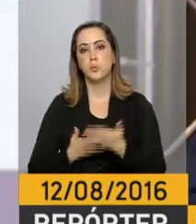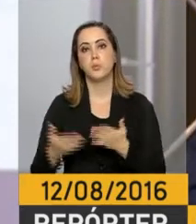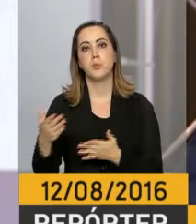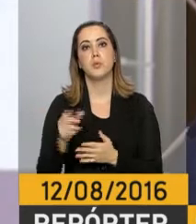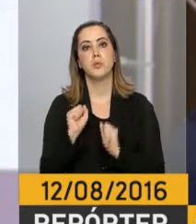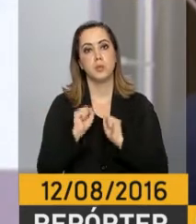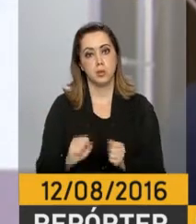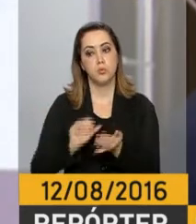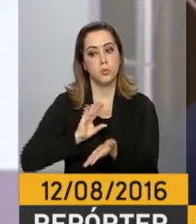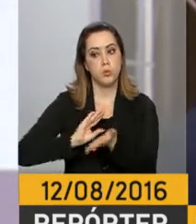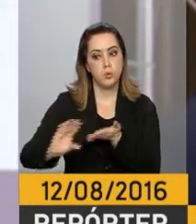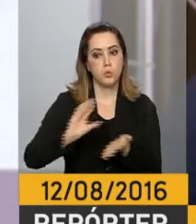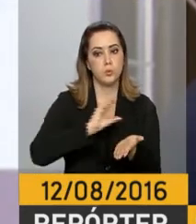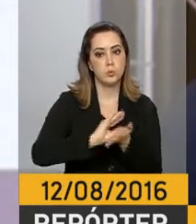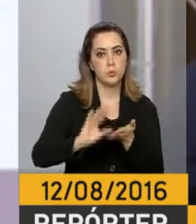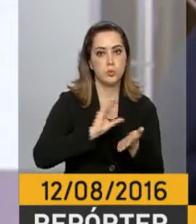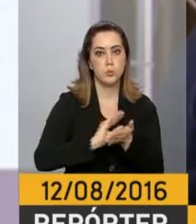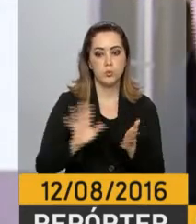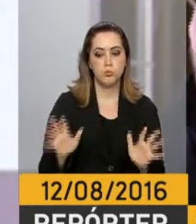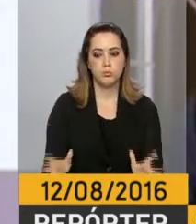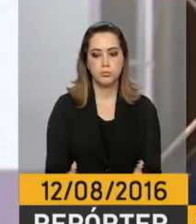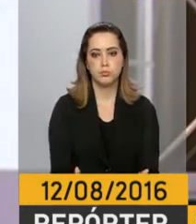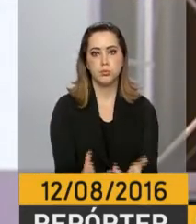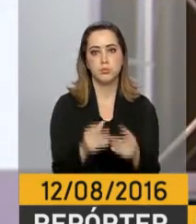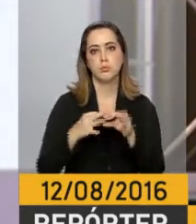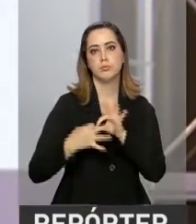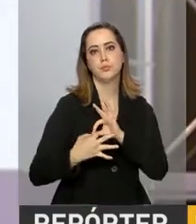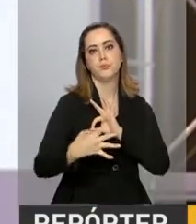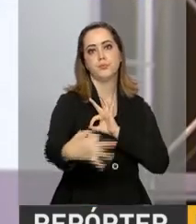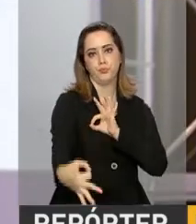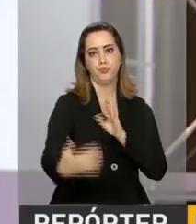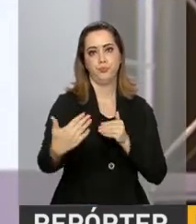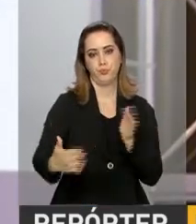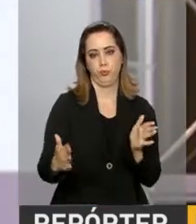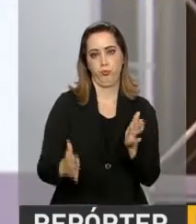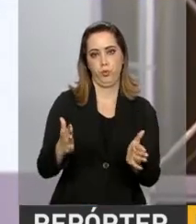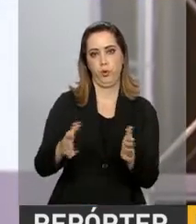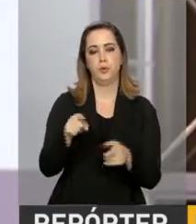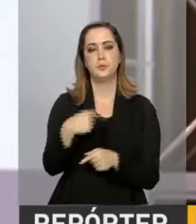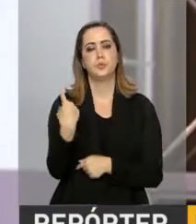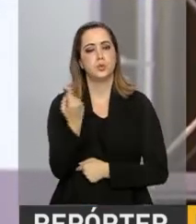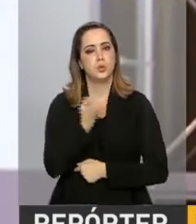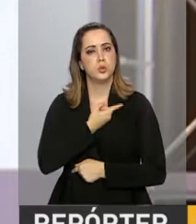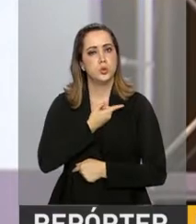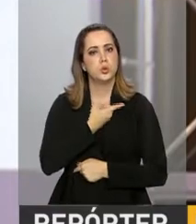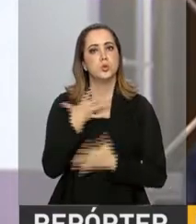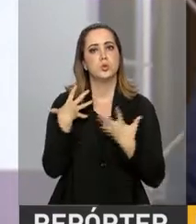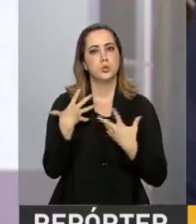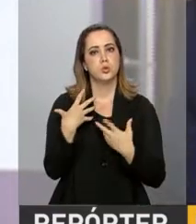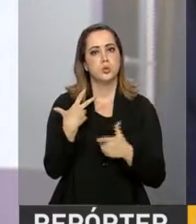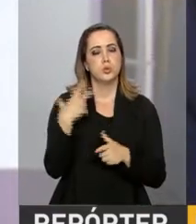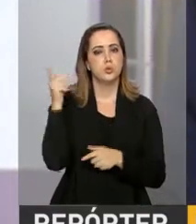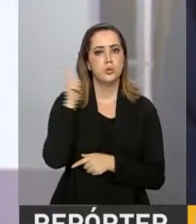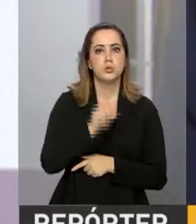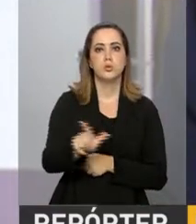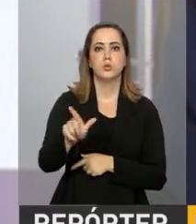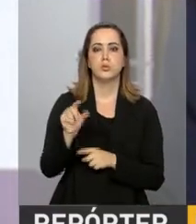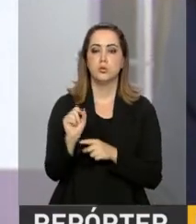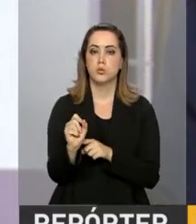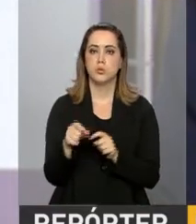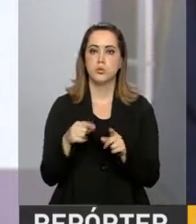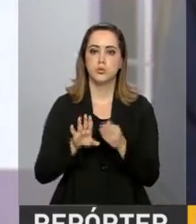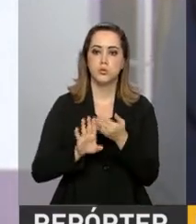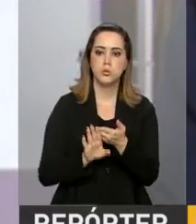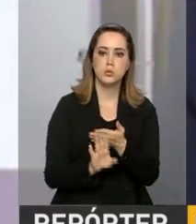financiar investimentos produtivos de longo prazo. Então, se a gente conseguir tirar as